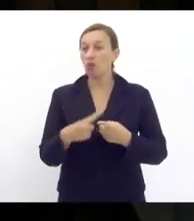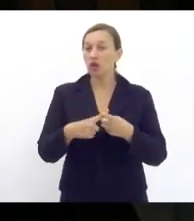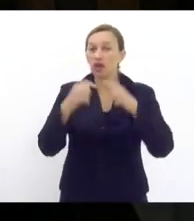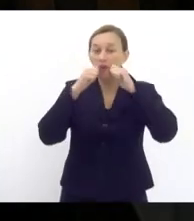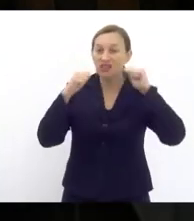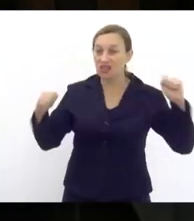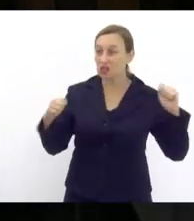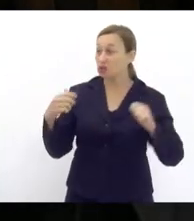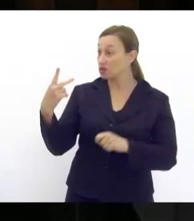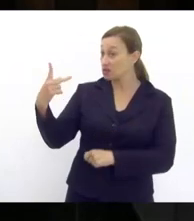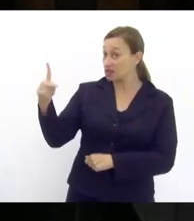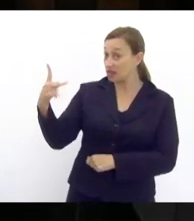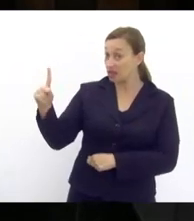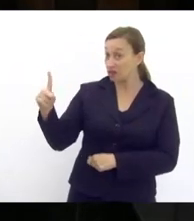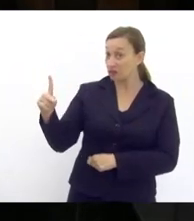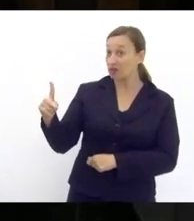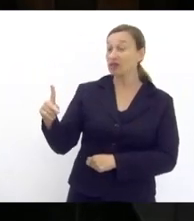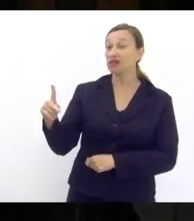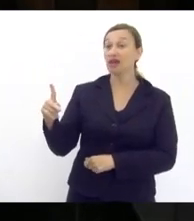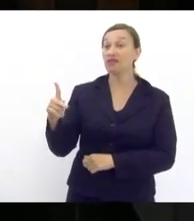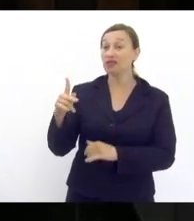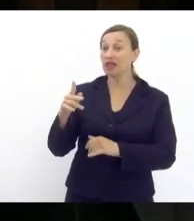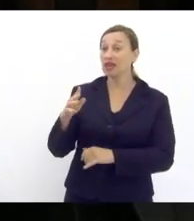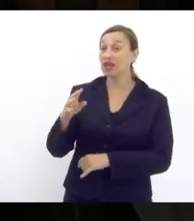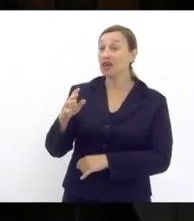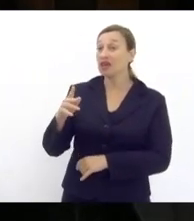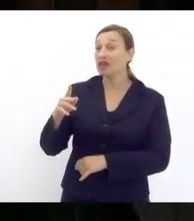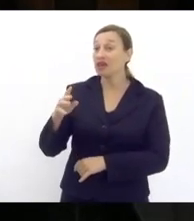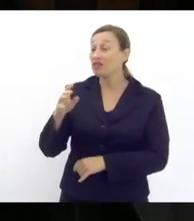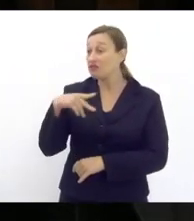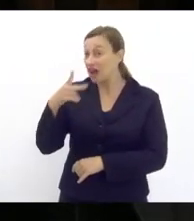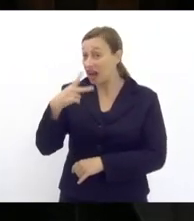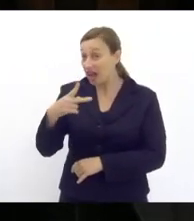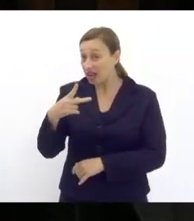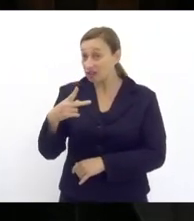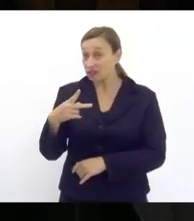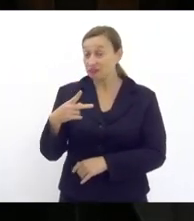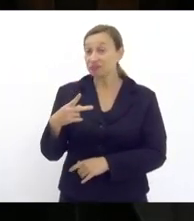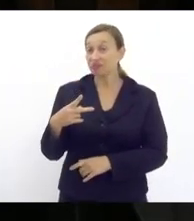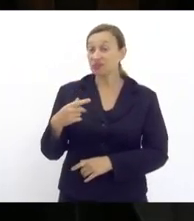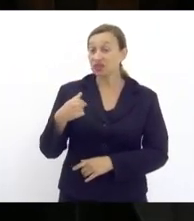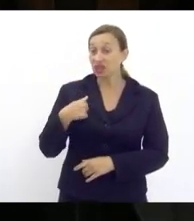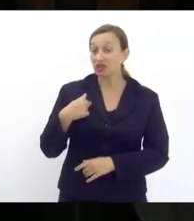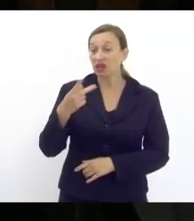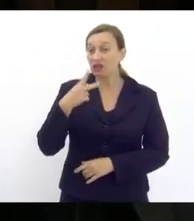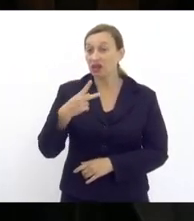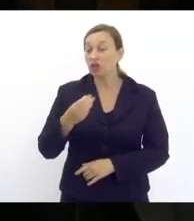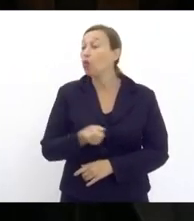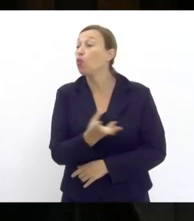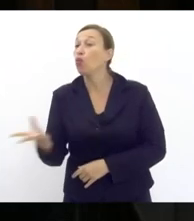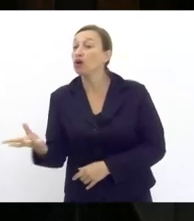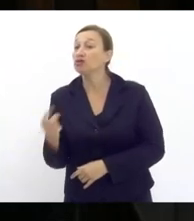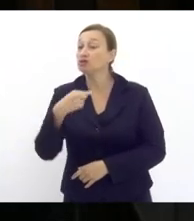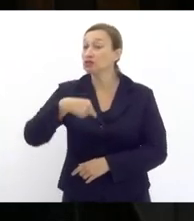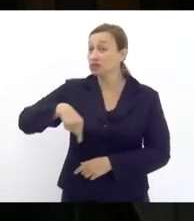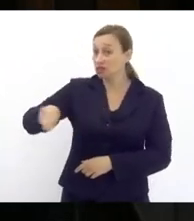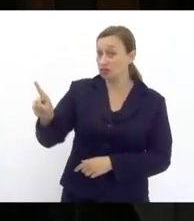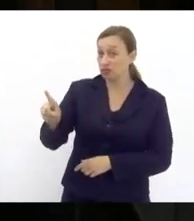Vossas Excelências deve ter caguetado que eu estava aqui falando o quanto Vossas Excelências